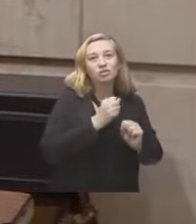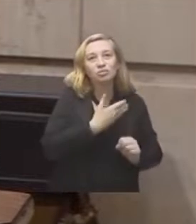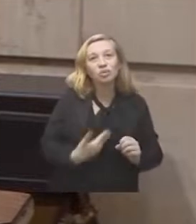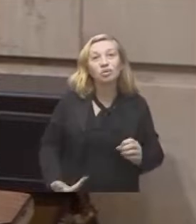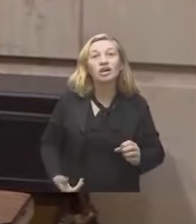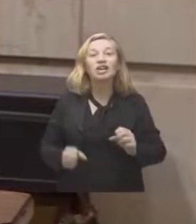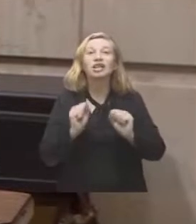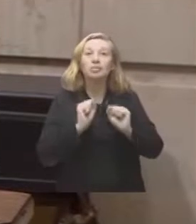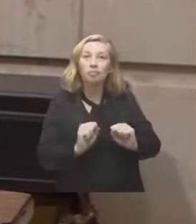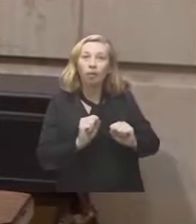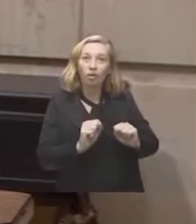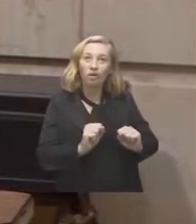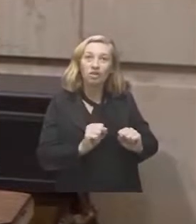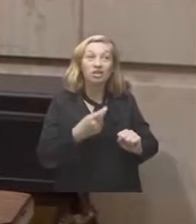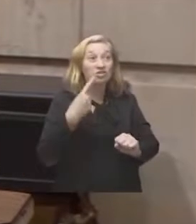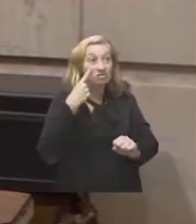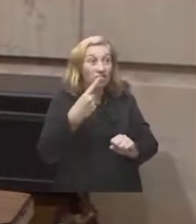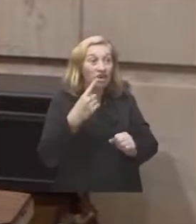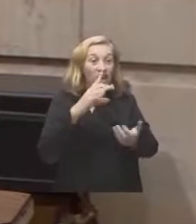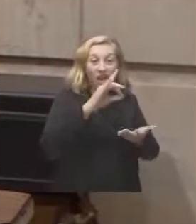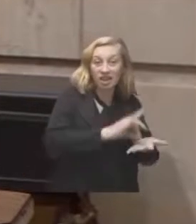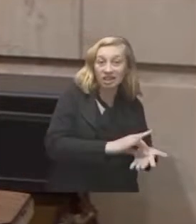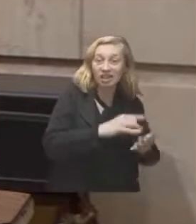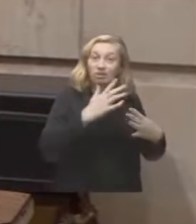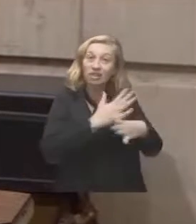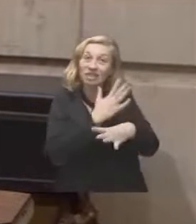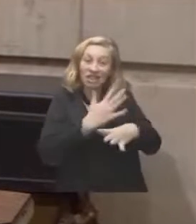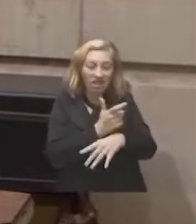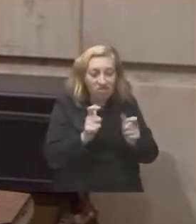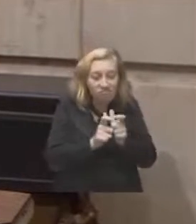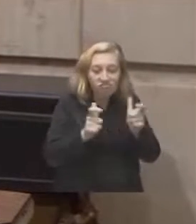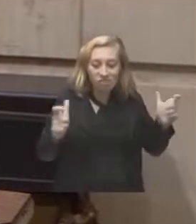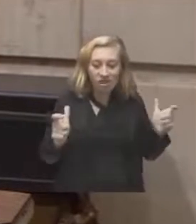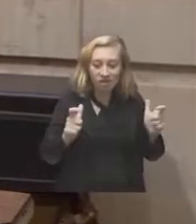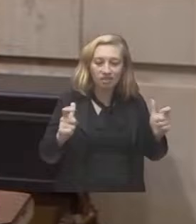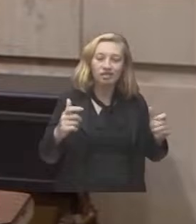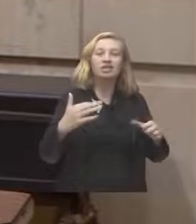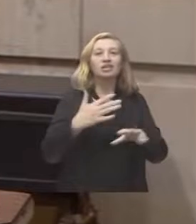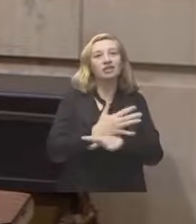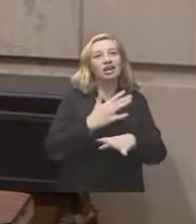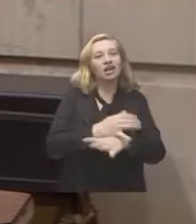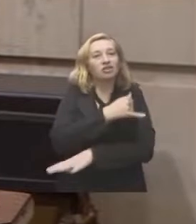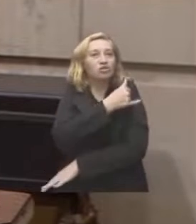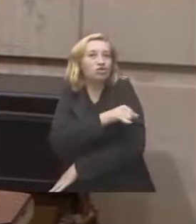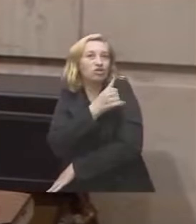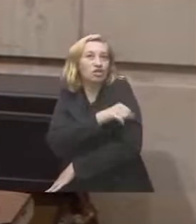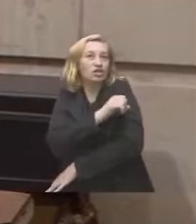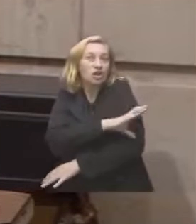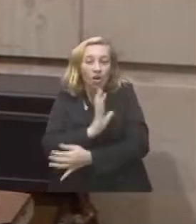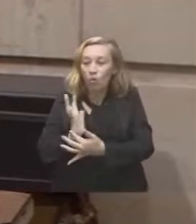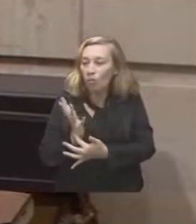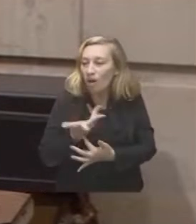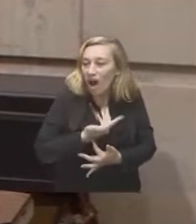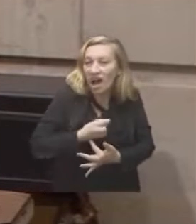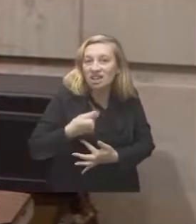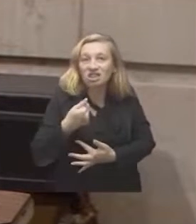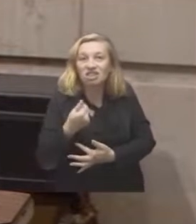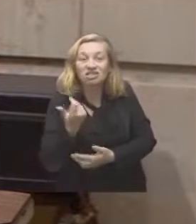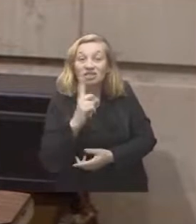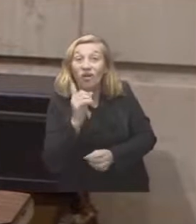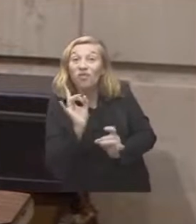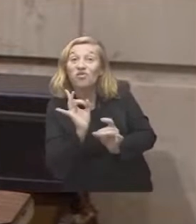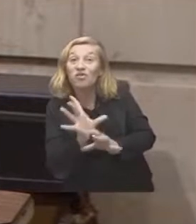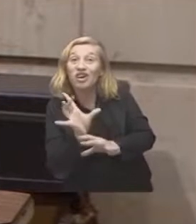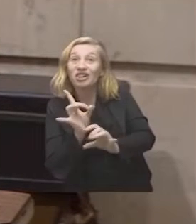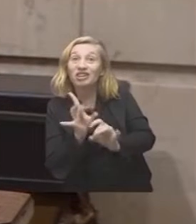deve conviver com a realidade de uma cidade grande como a cidade do Rio de Janeiro, sendo uma arte que não se vende,